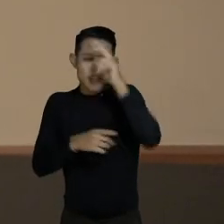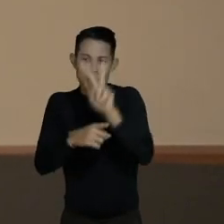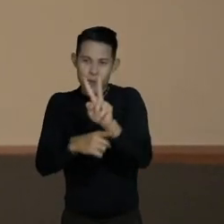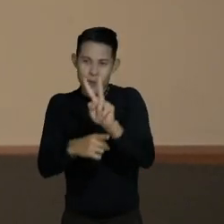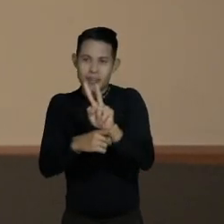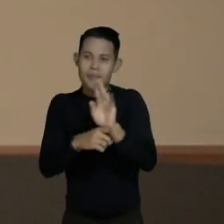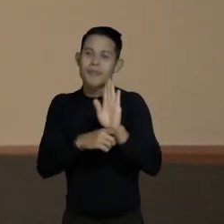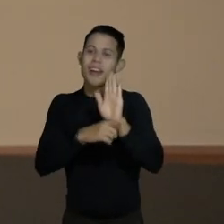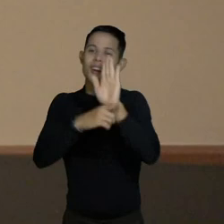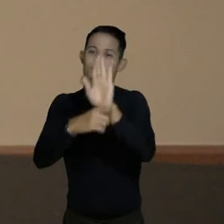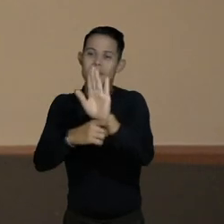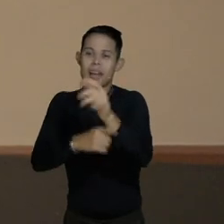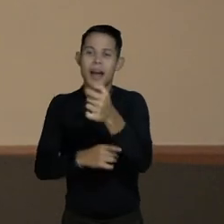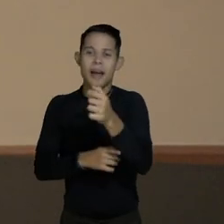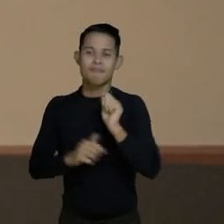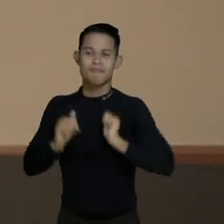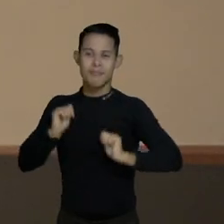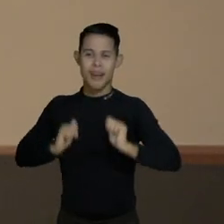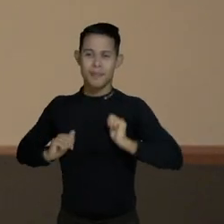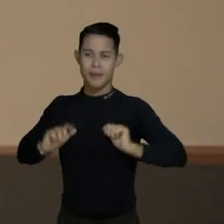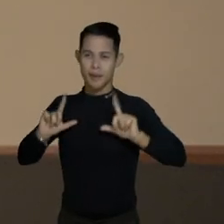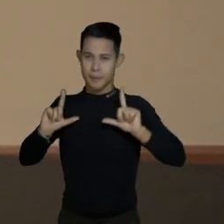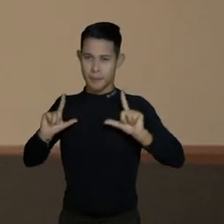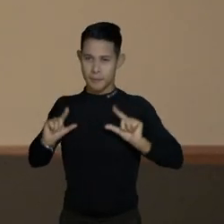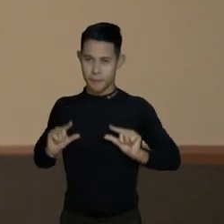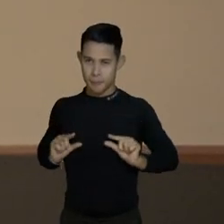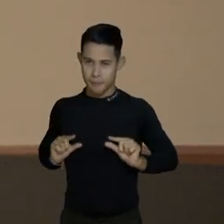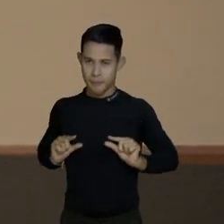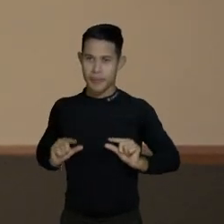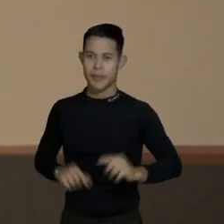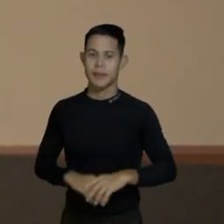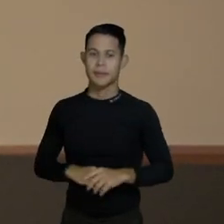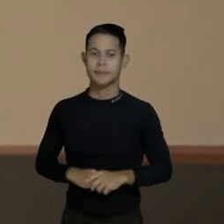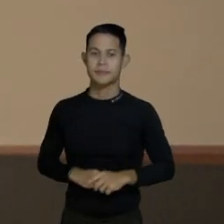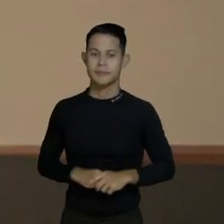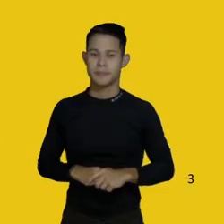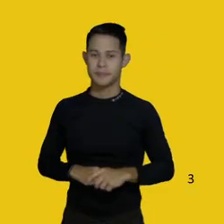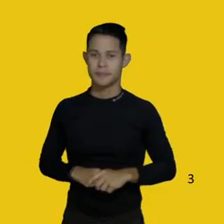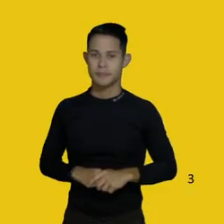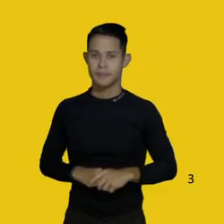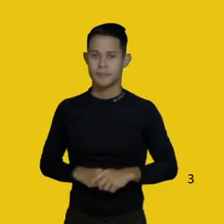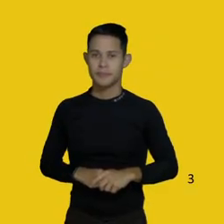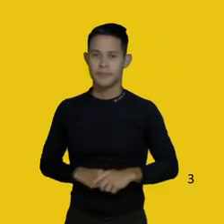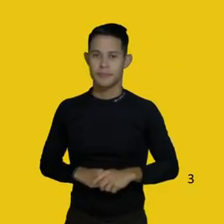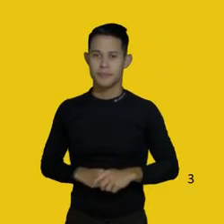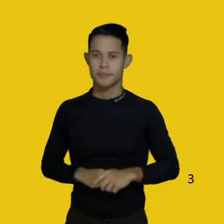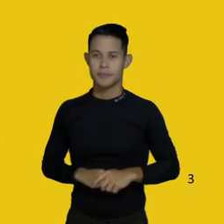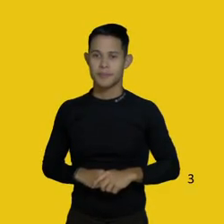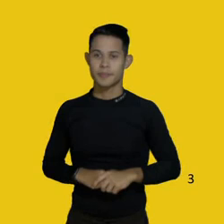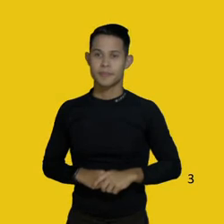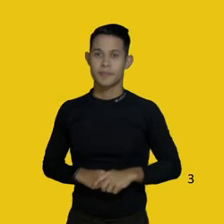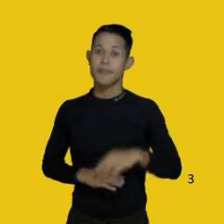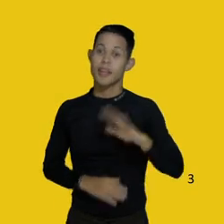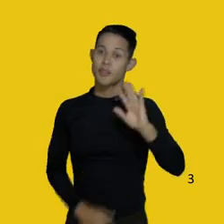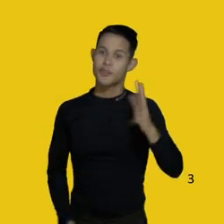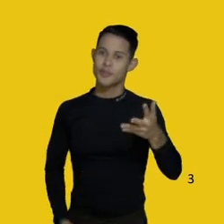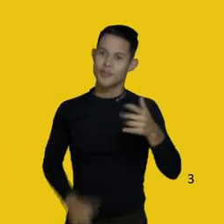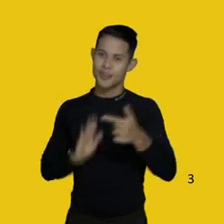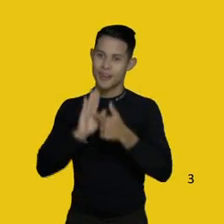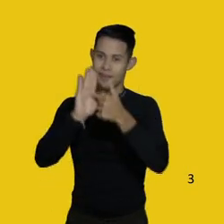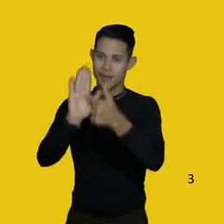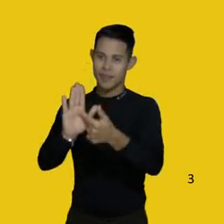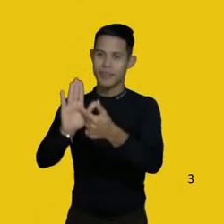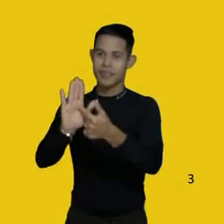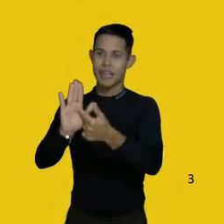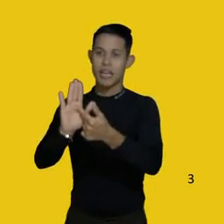então a nossa língua também é difícil para ele eh então aqui eu já falei das línguas transparentes